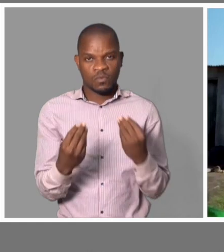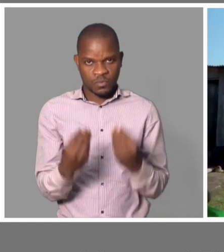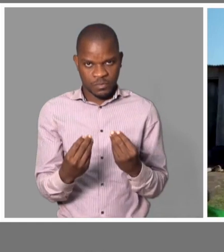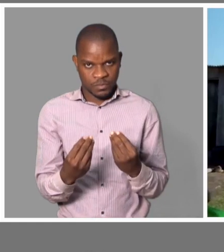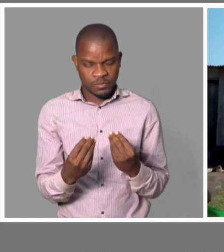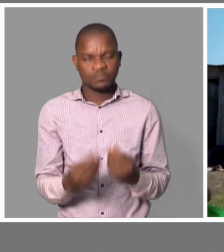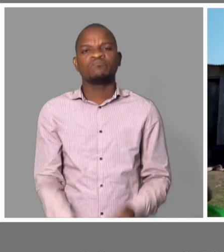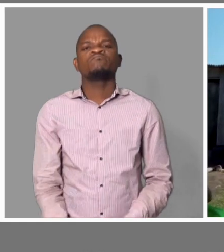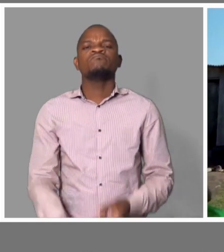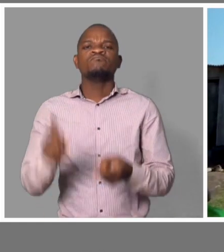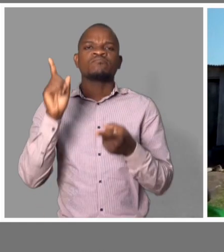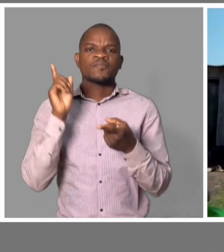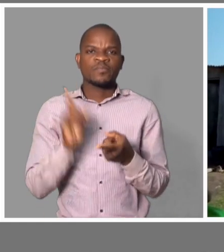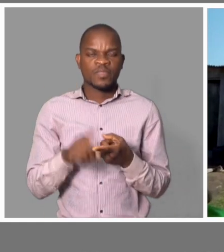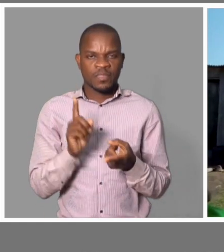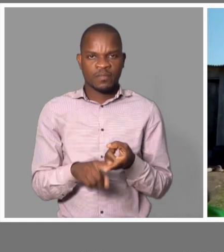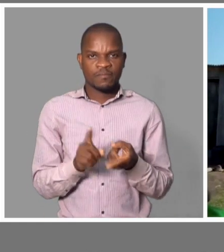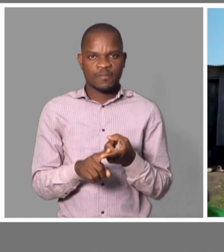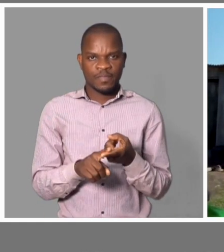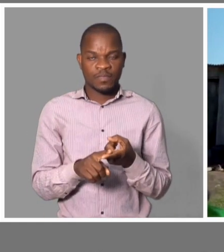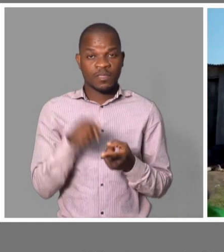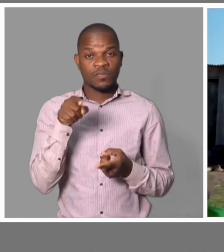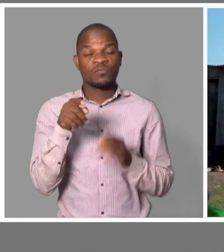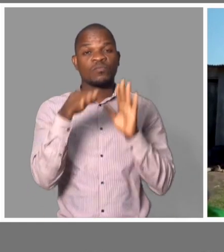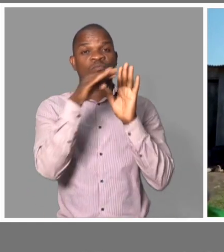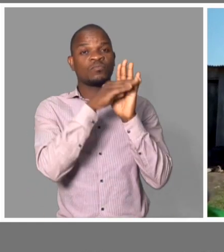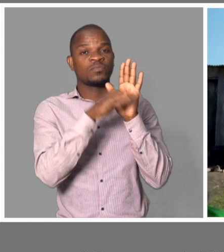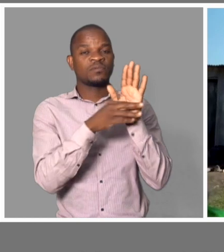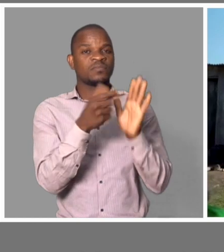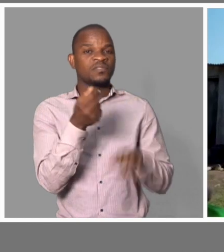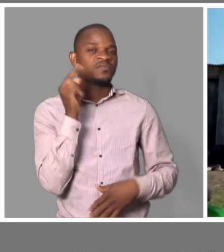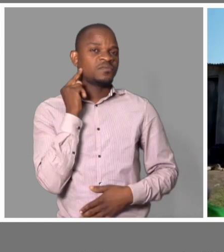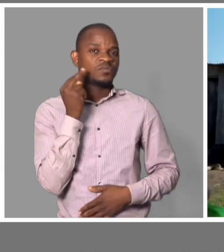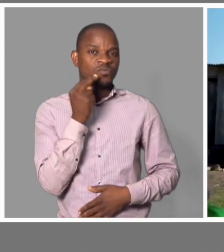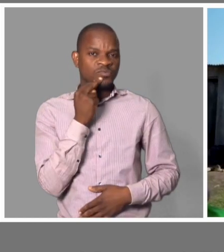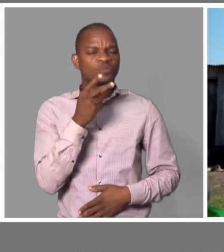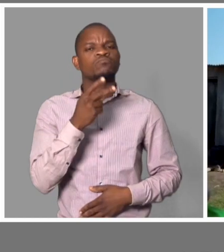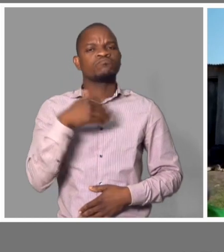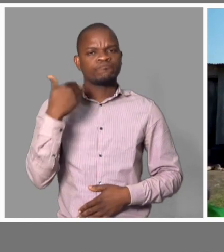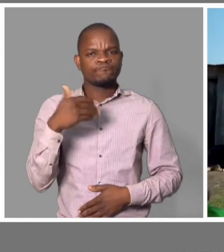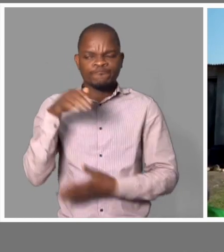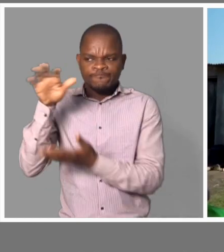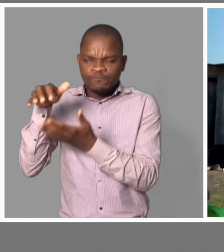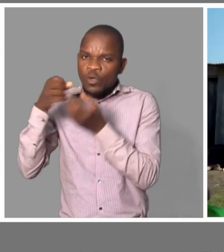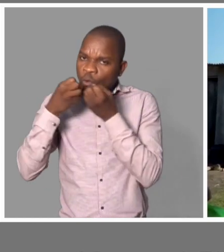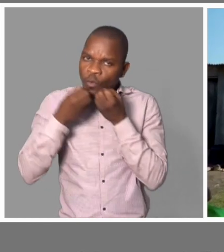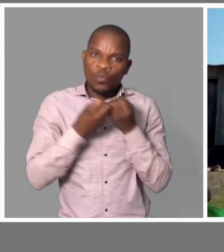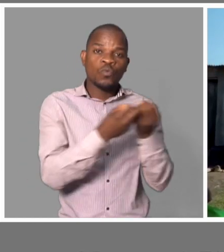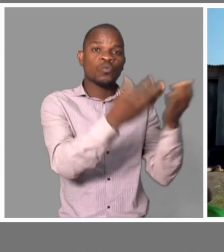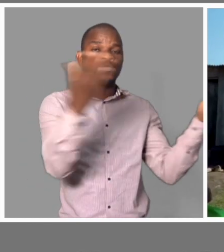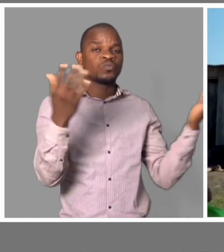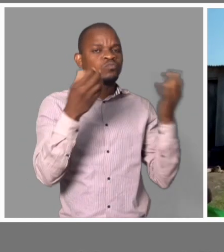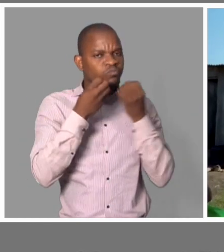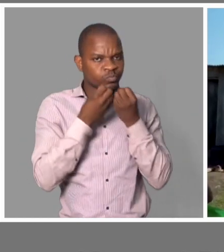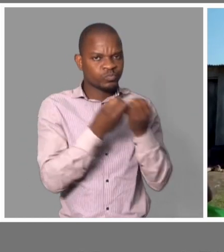E também este programa da TV Surdo divulga aquilo que